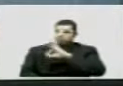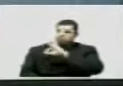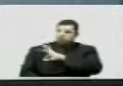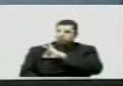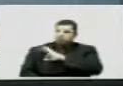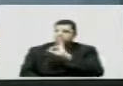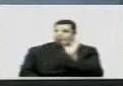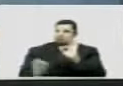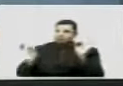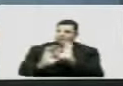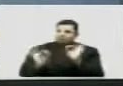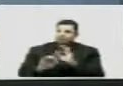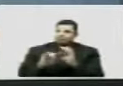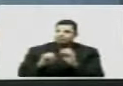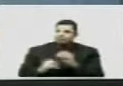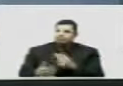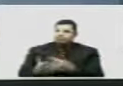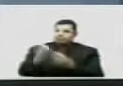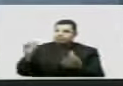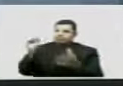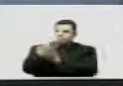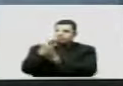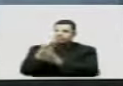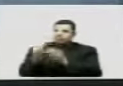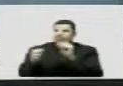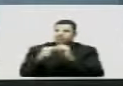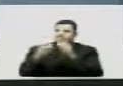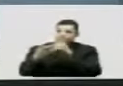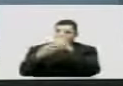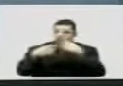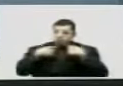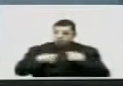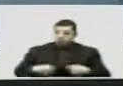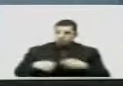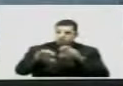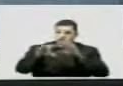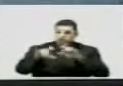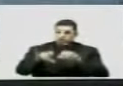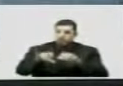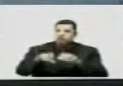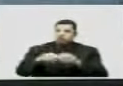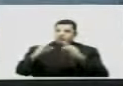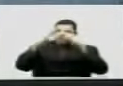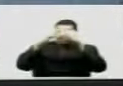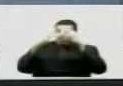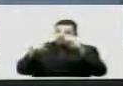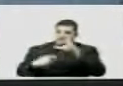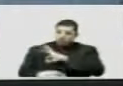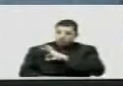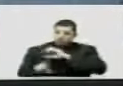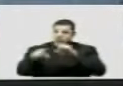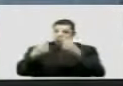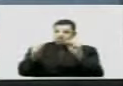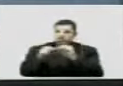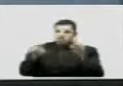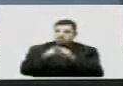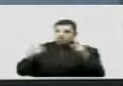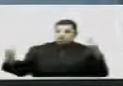policial. Segurança pública é feita com arma, com colete, com computador, com delegacia, mas é